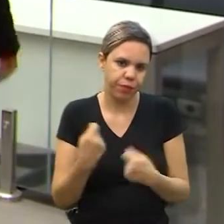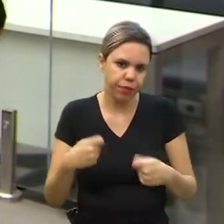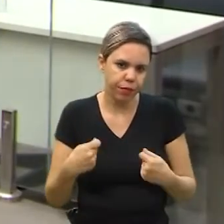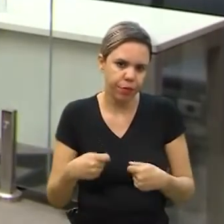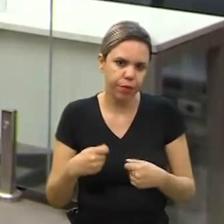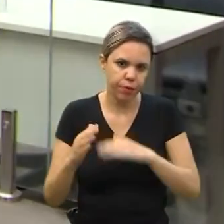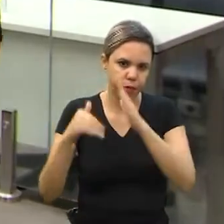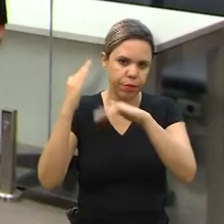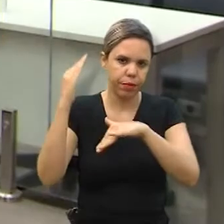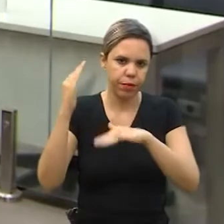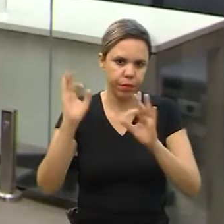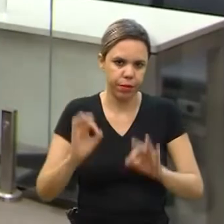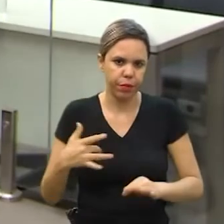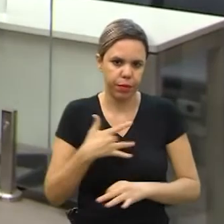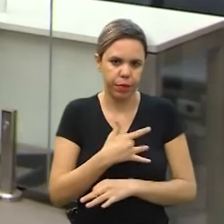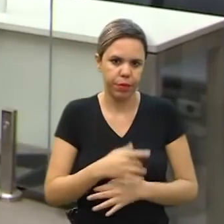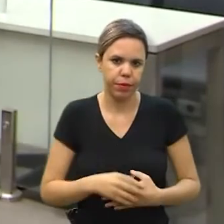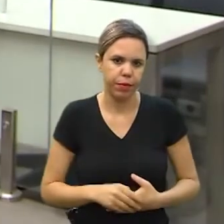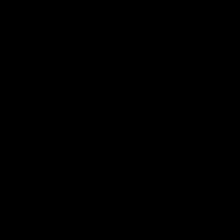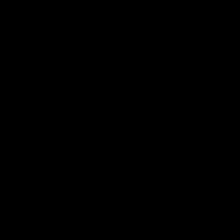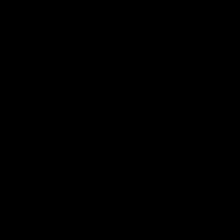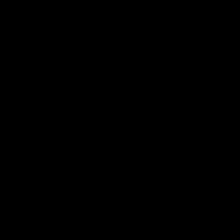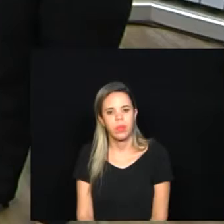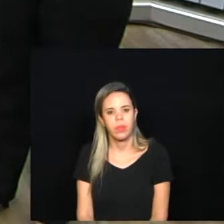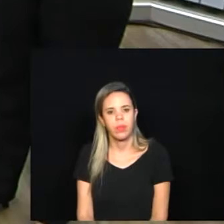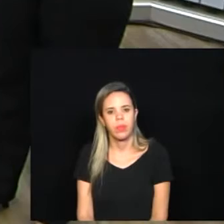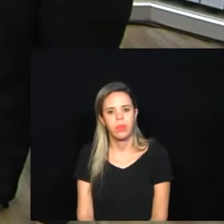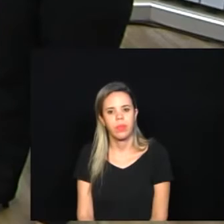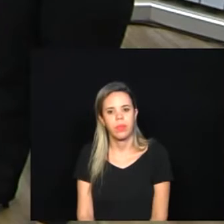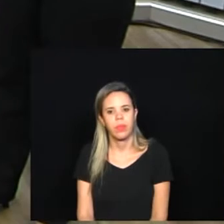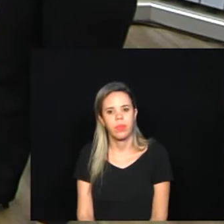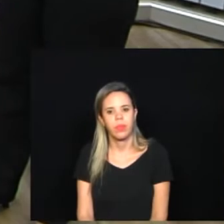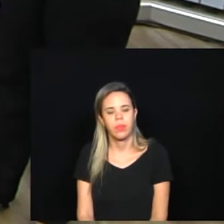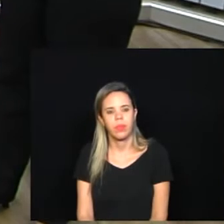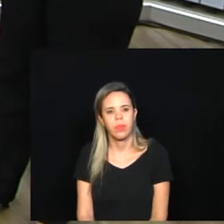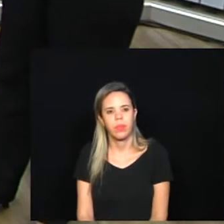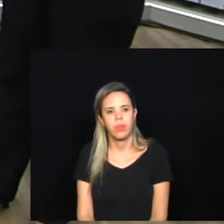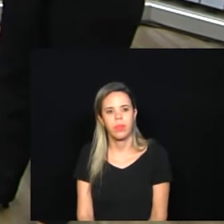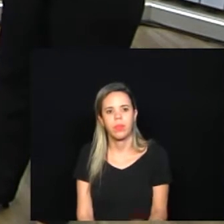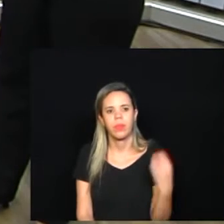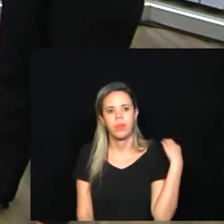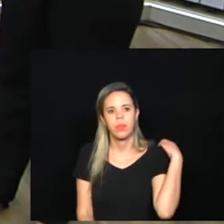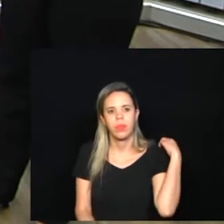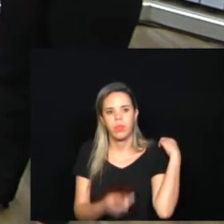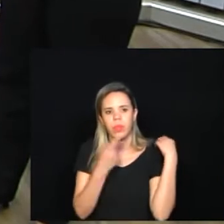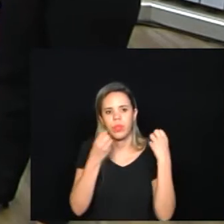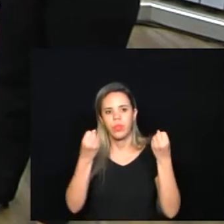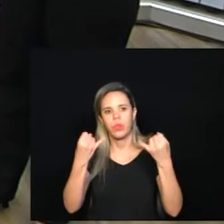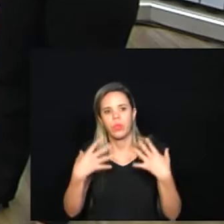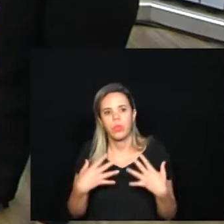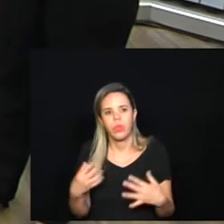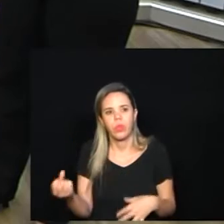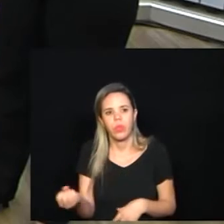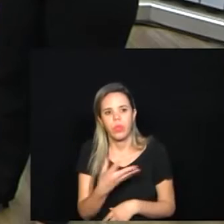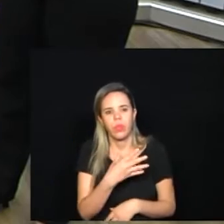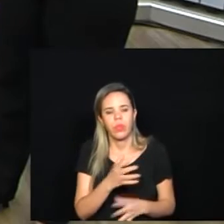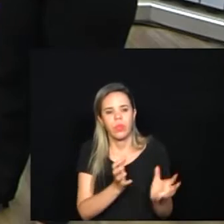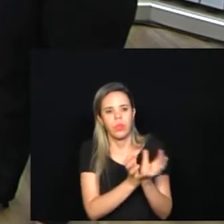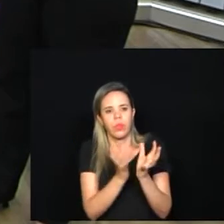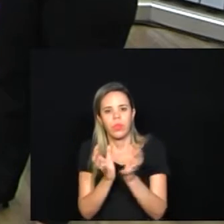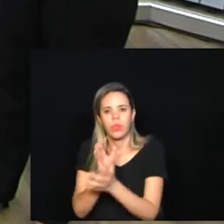proteção que eles precisam para se desenvolver de forma saudável. É hora de nós falarmos sobre as novas